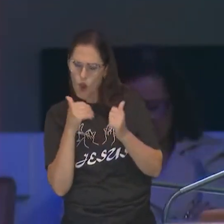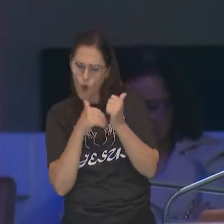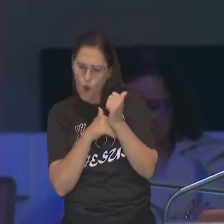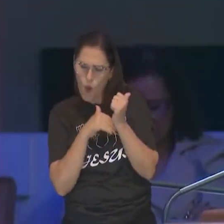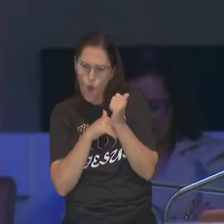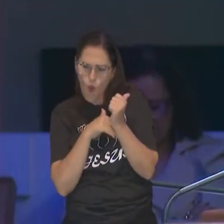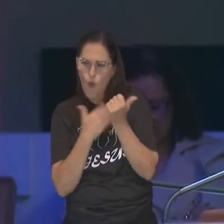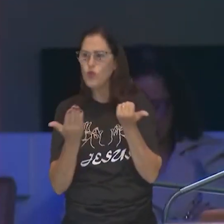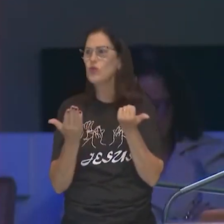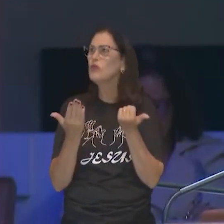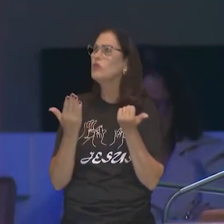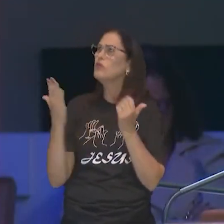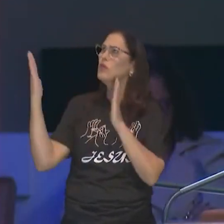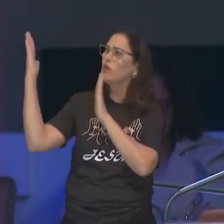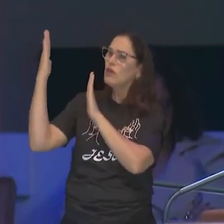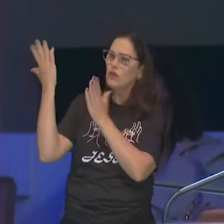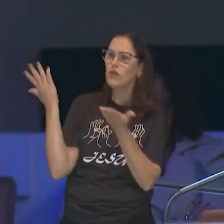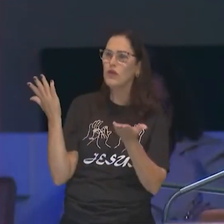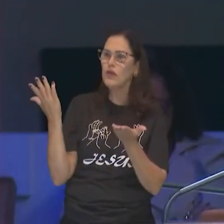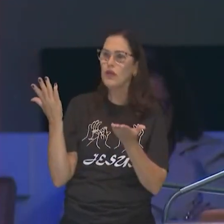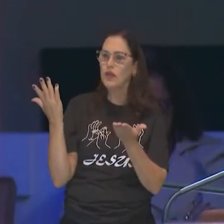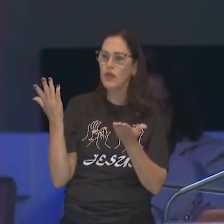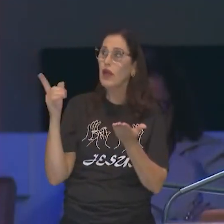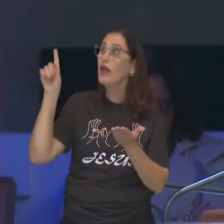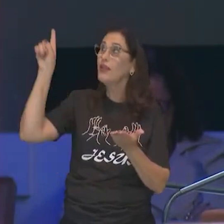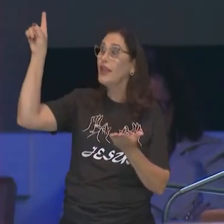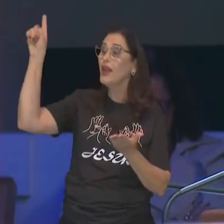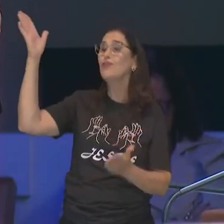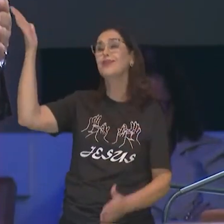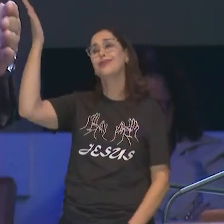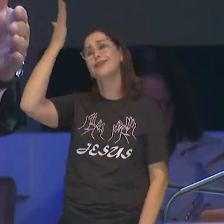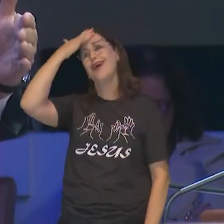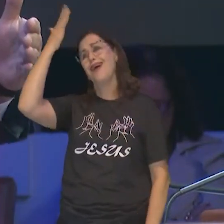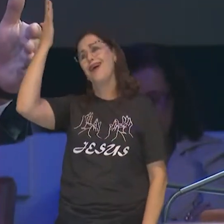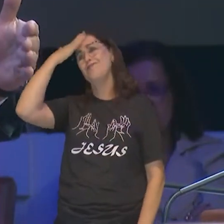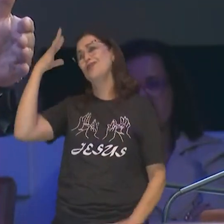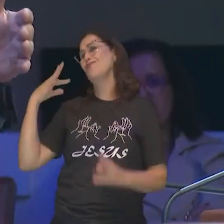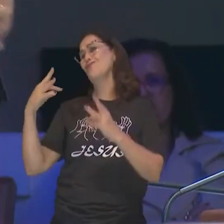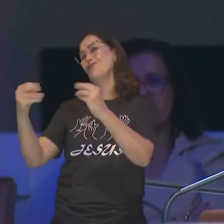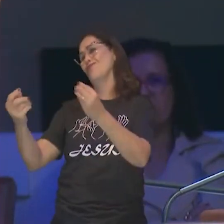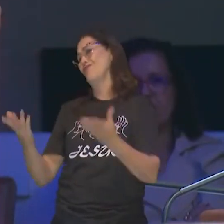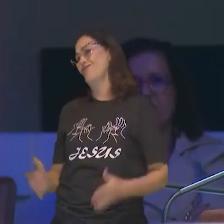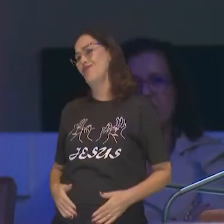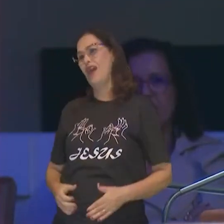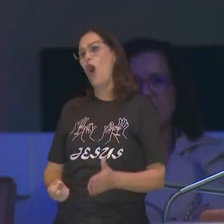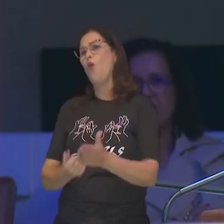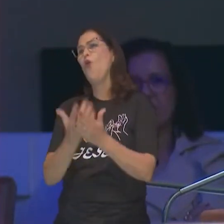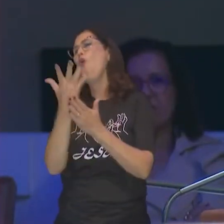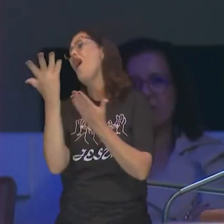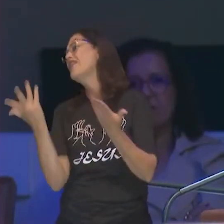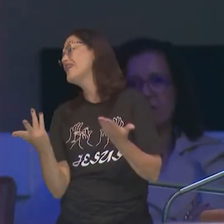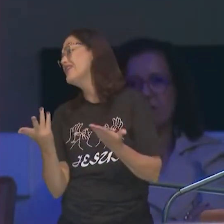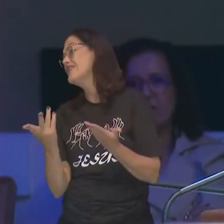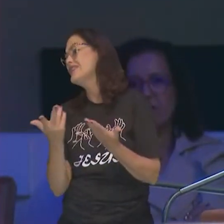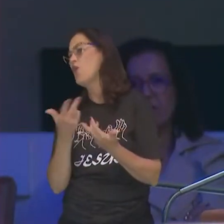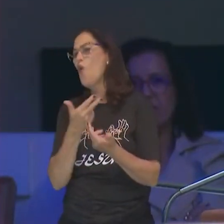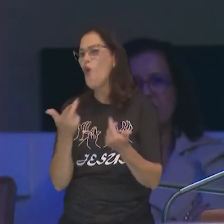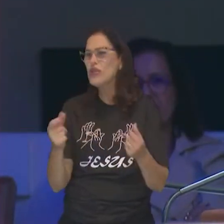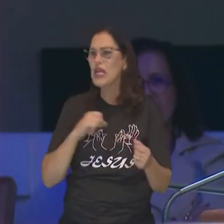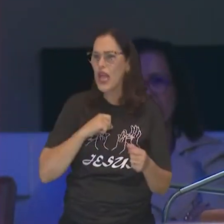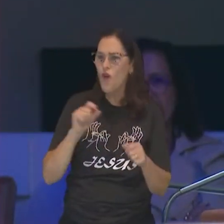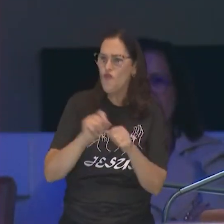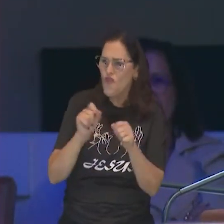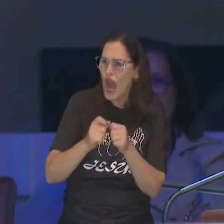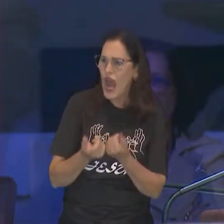lá aos olhos do Senhor, mas que Ele sabe. Quantas coisas que eu pratico, que